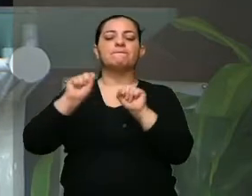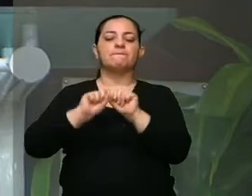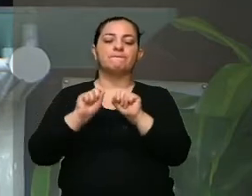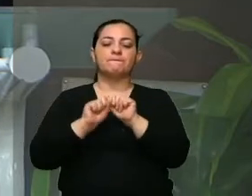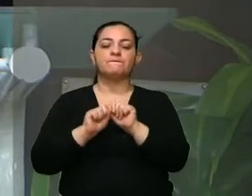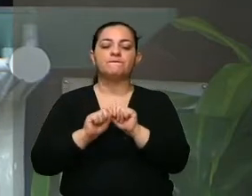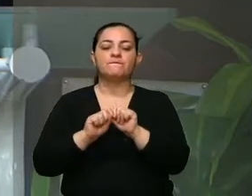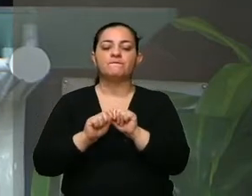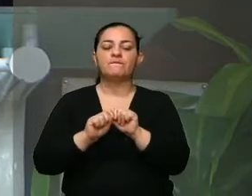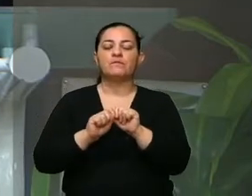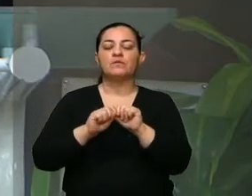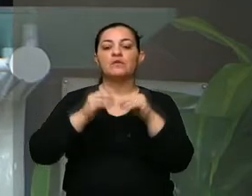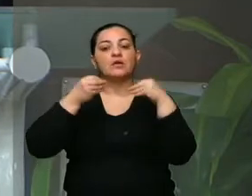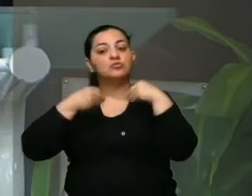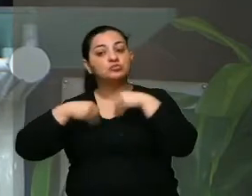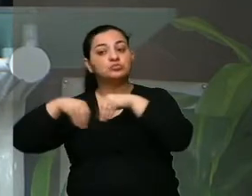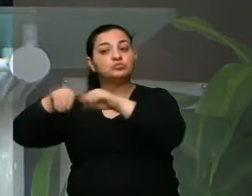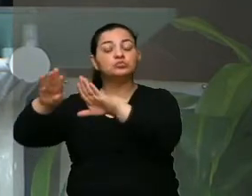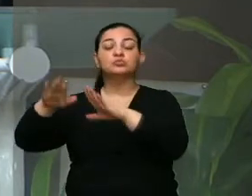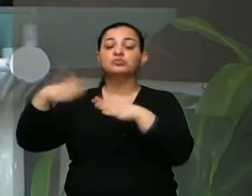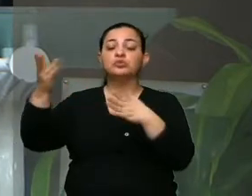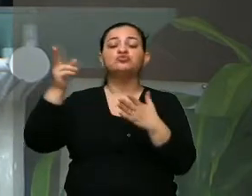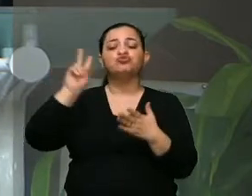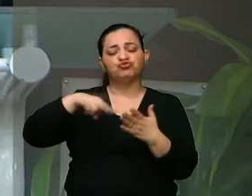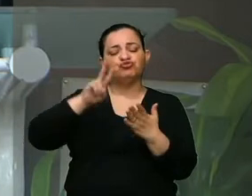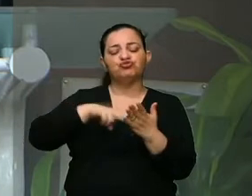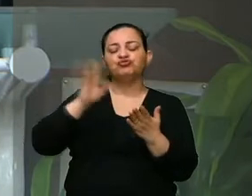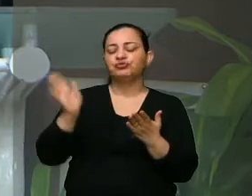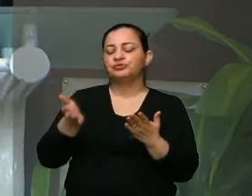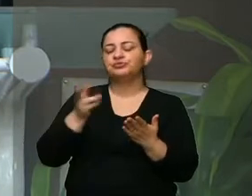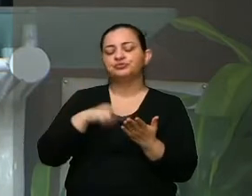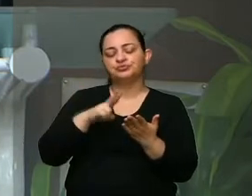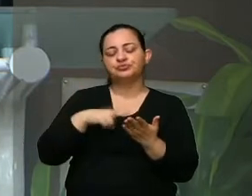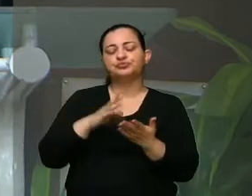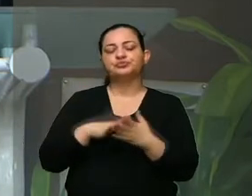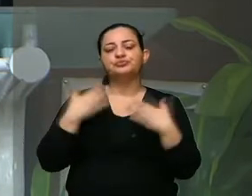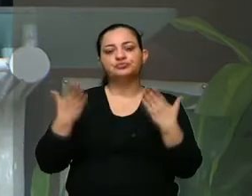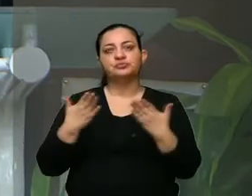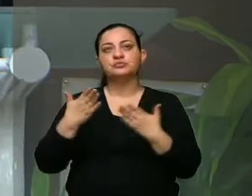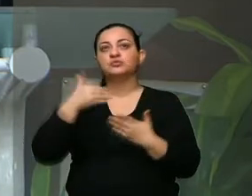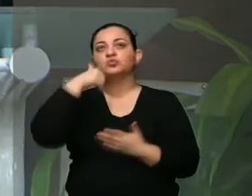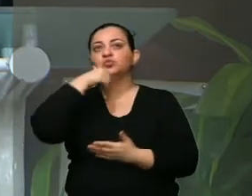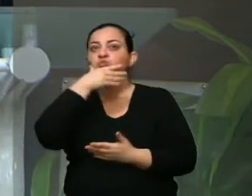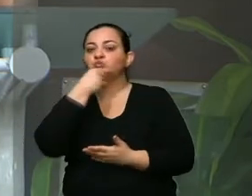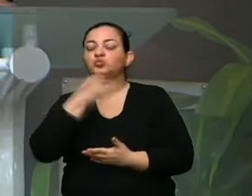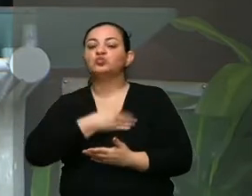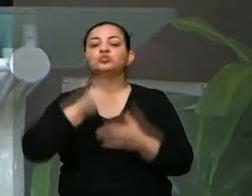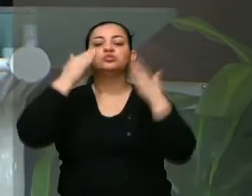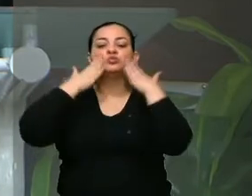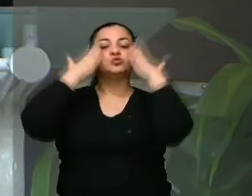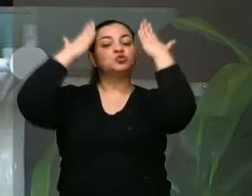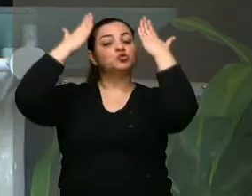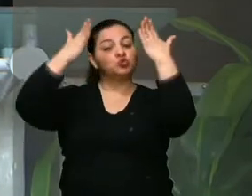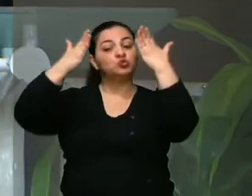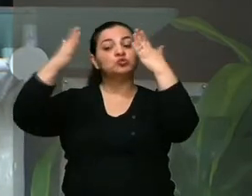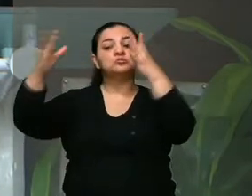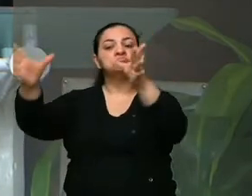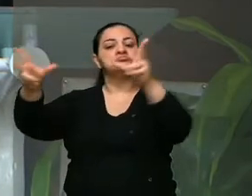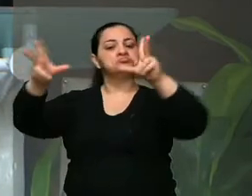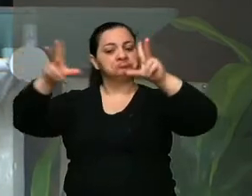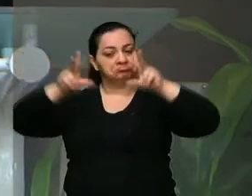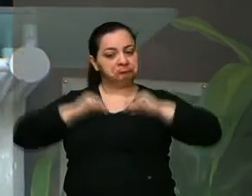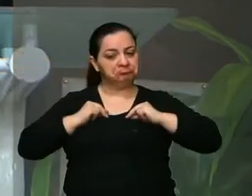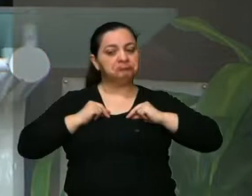eles levavam para fora já lemos essa parte né e ali o filho publicamente recebia aquele